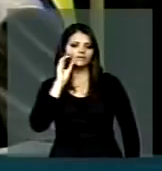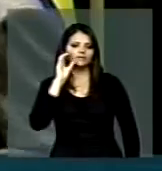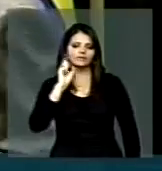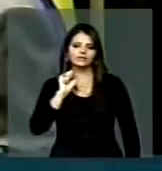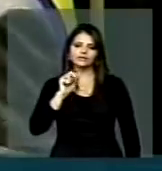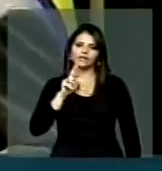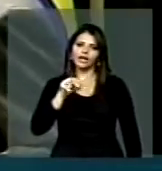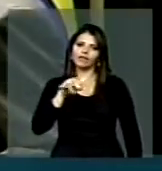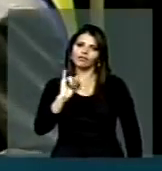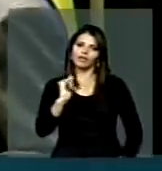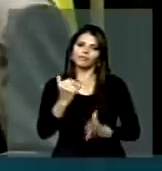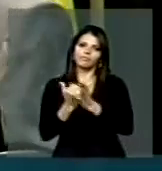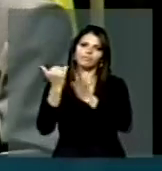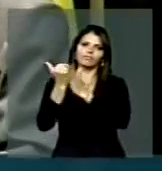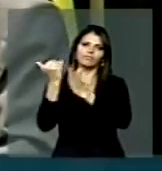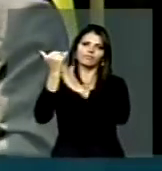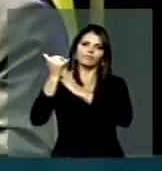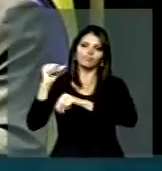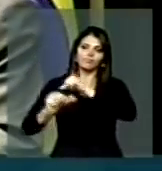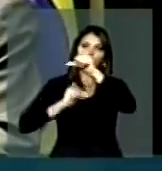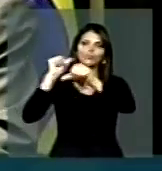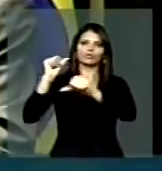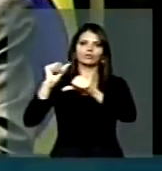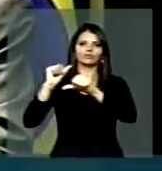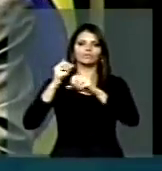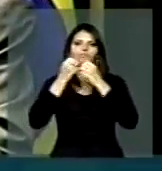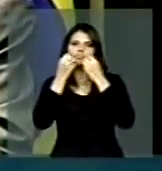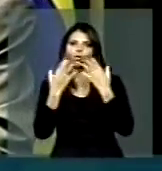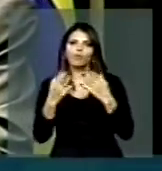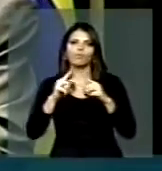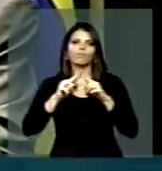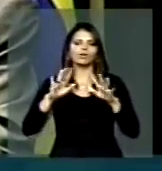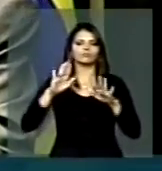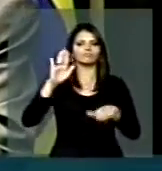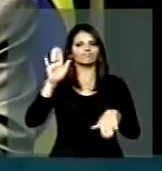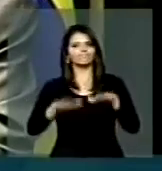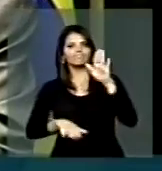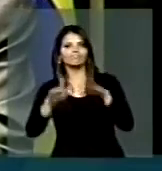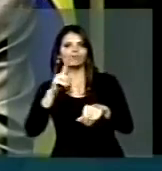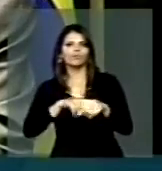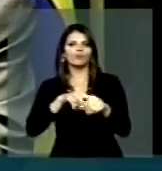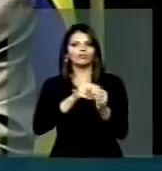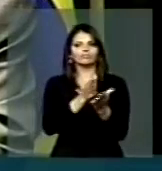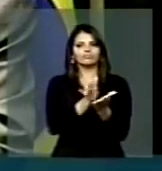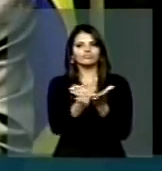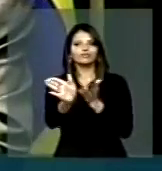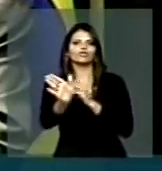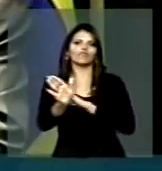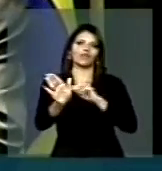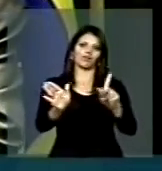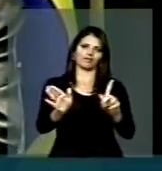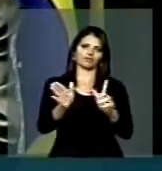vai avançando, e é bom que avance, mas há momentos em que é preciso tomar novos rumos.